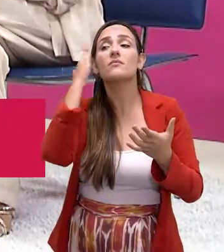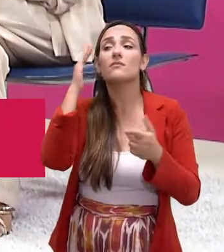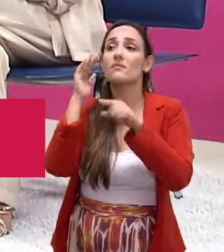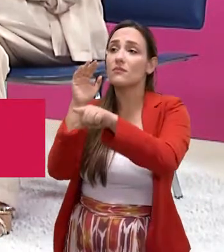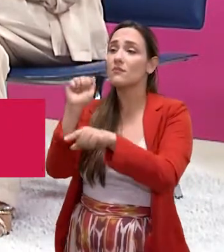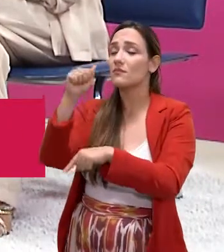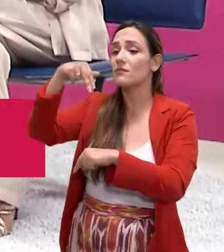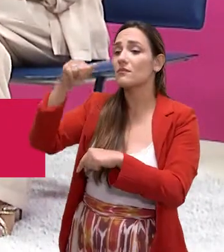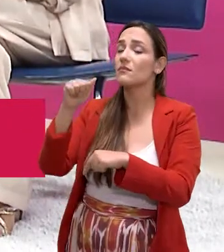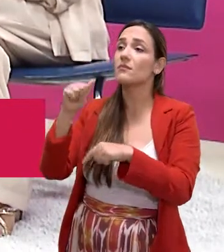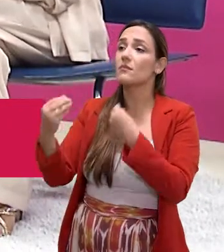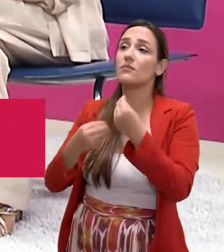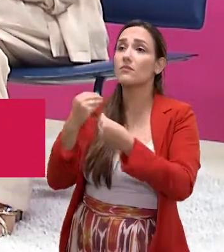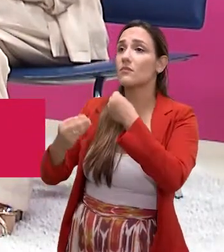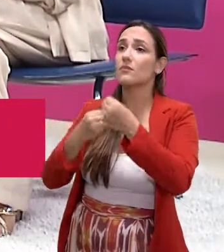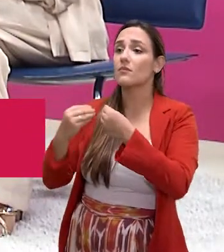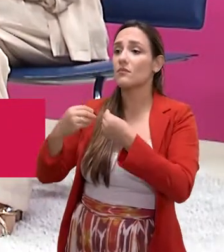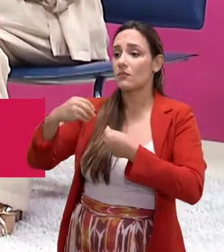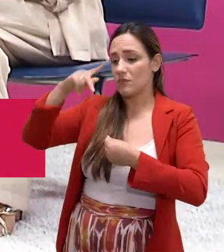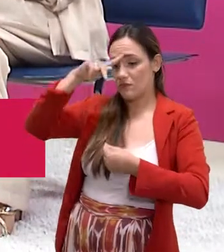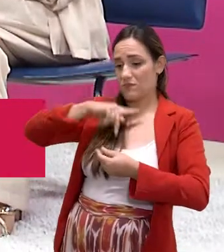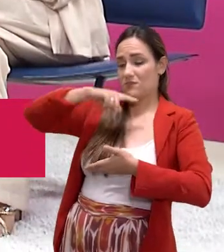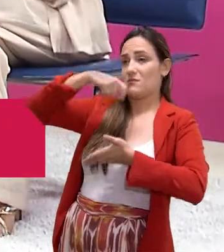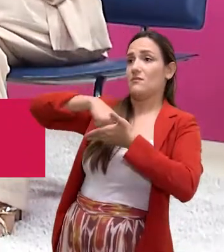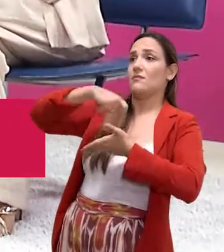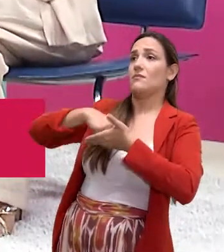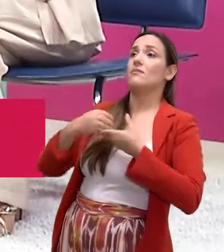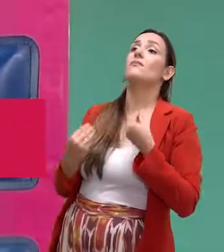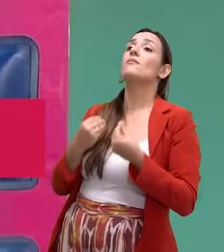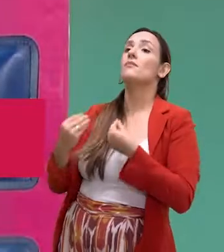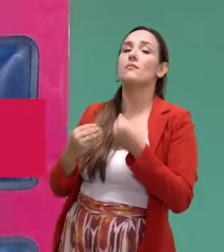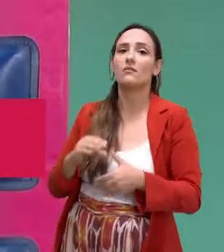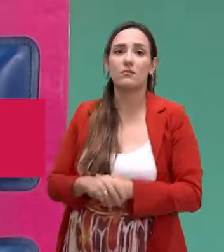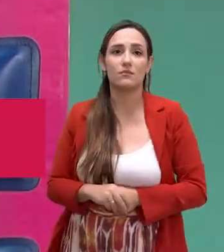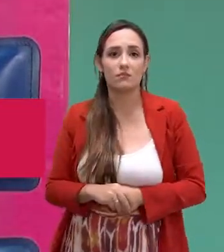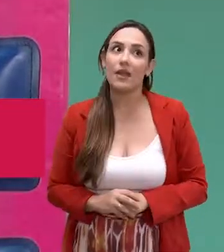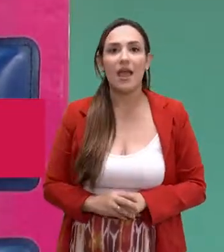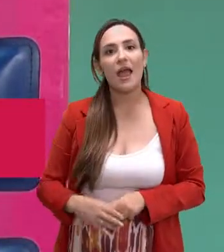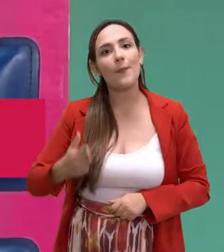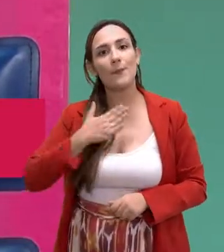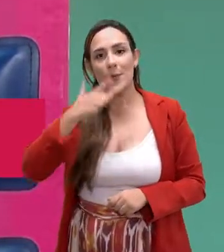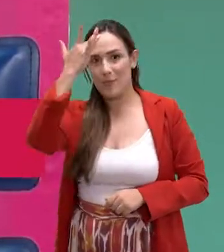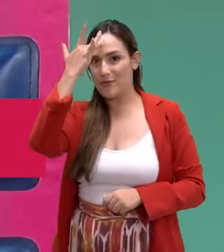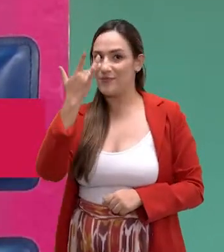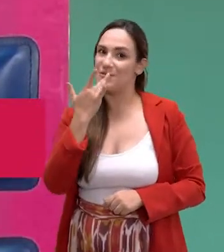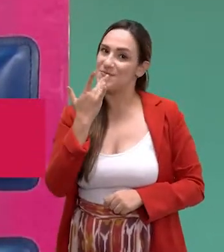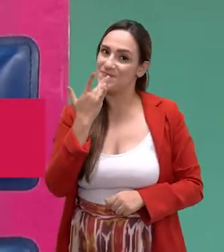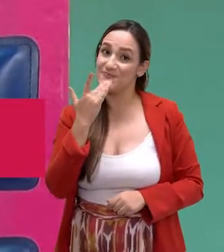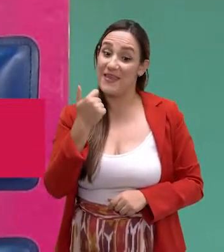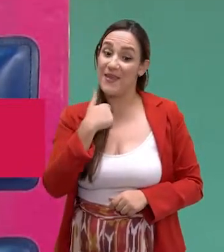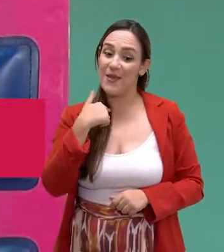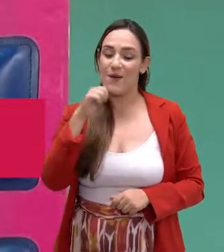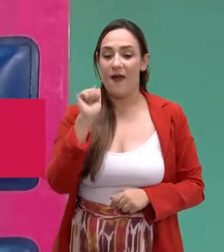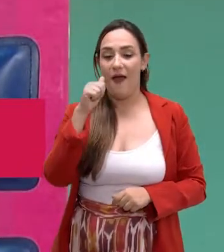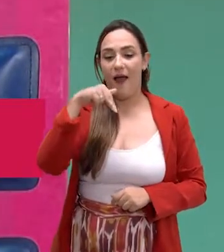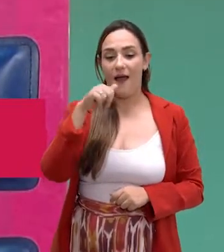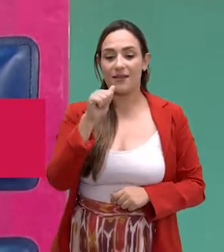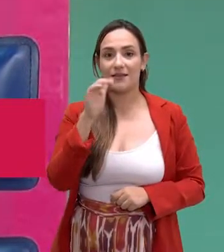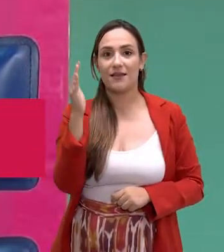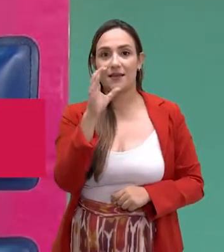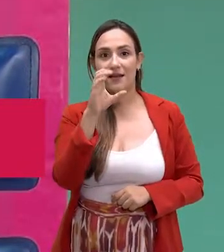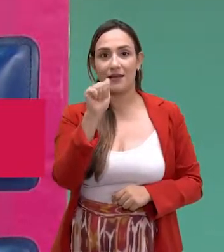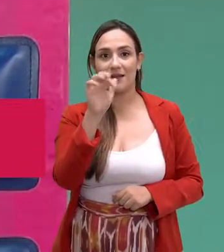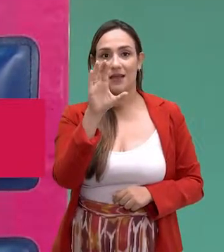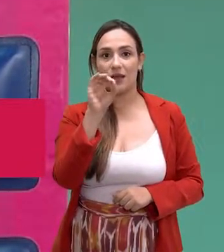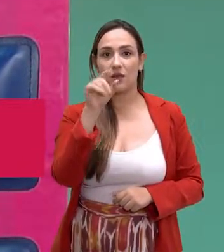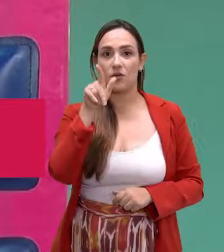doutora Ana. Como é que fica a autocobrança da mulher? Pois é, Lívia, é um perfil também, né? Eu acho que isso é uma característica minha, da Ana